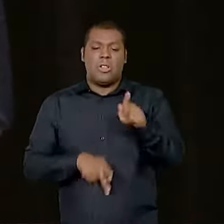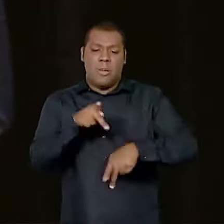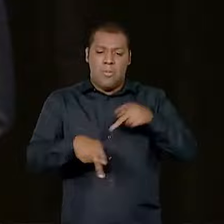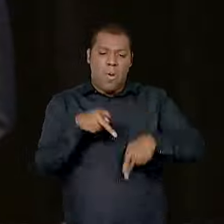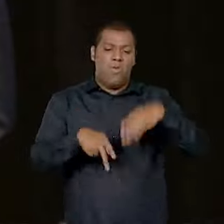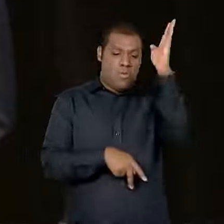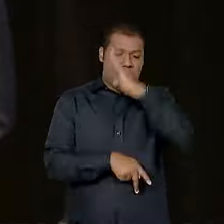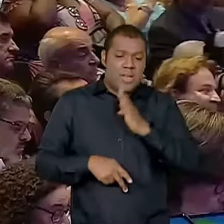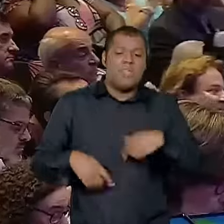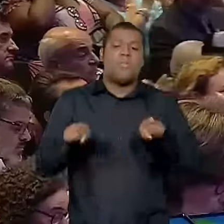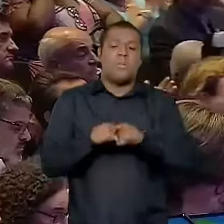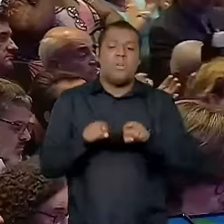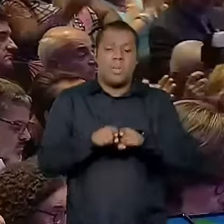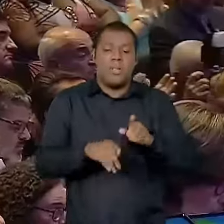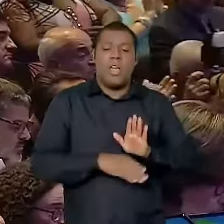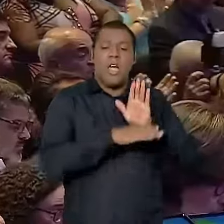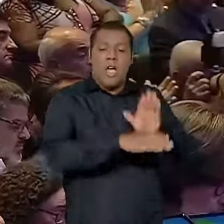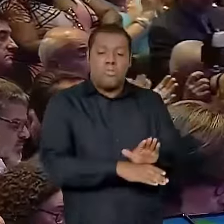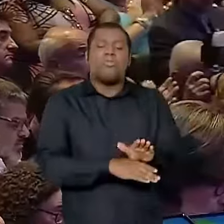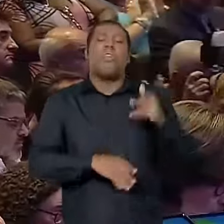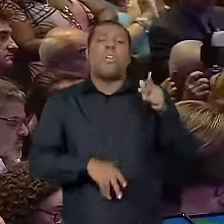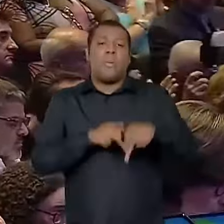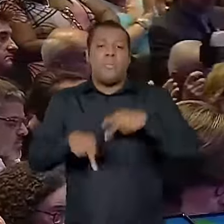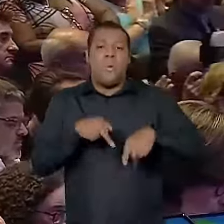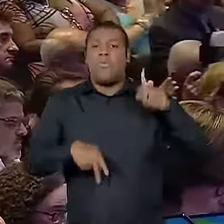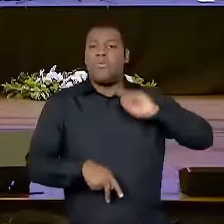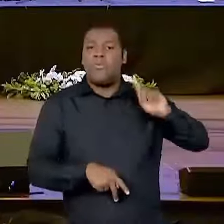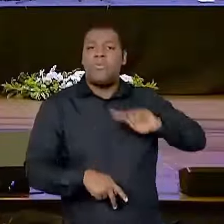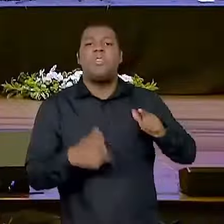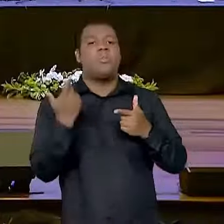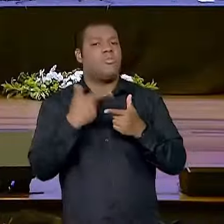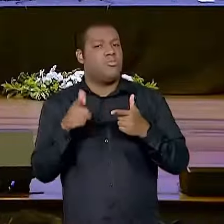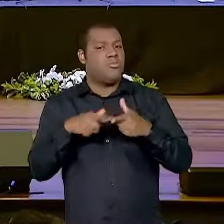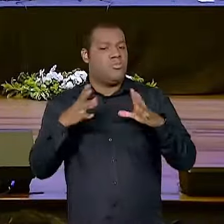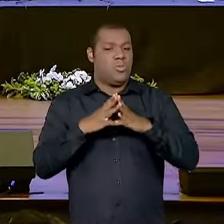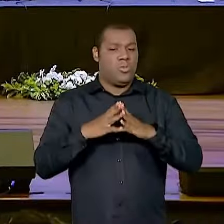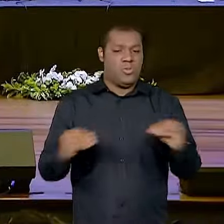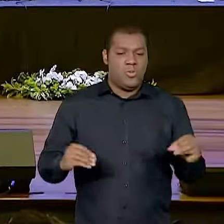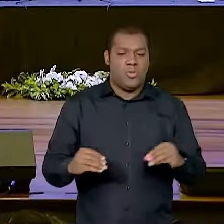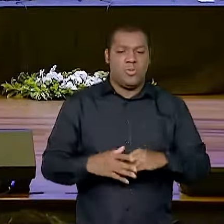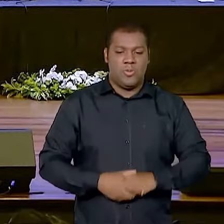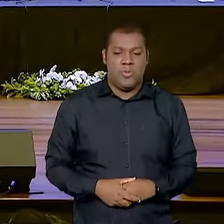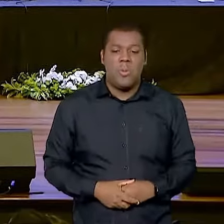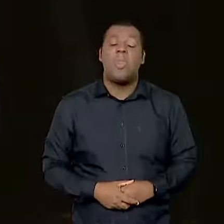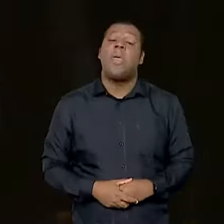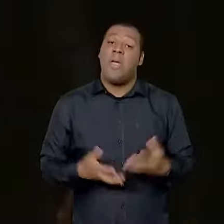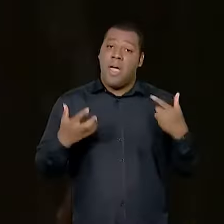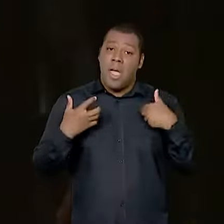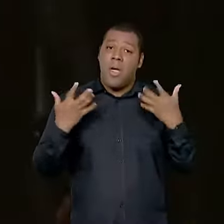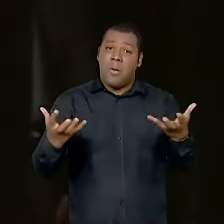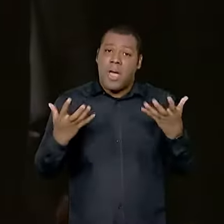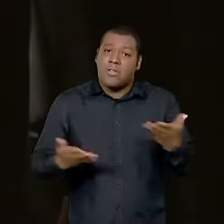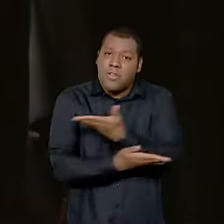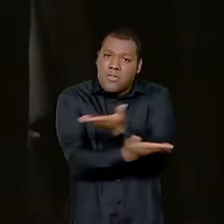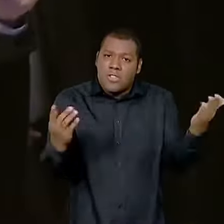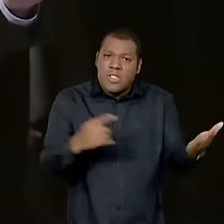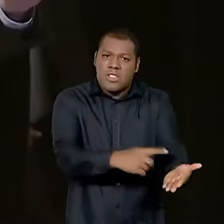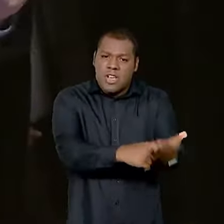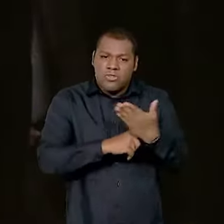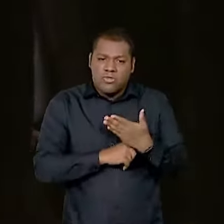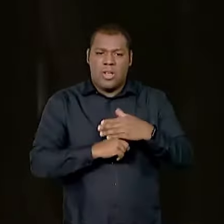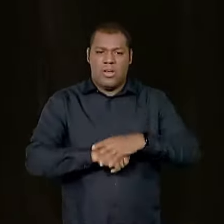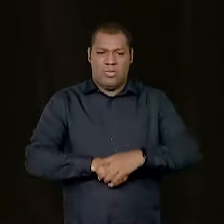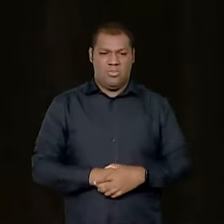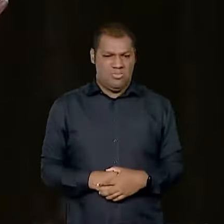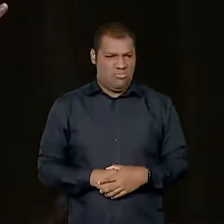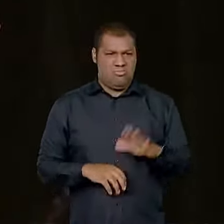dar solução aos problemas do Brasil. Eu assim farei e quero contar muito com o apoio de todos vocês, independente de